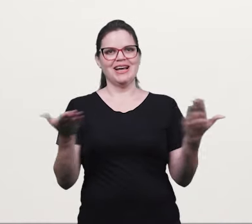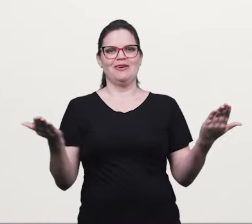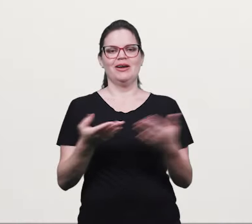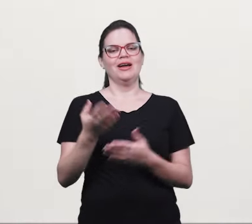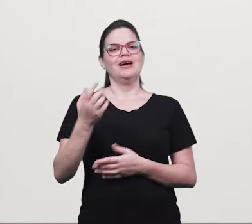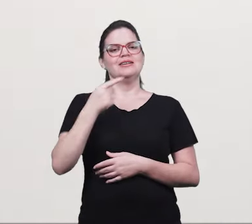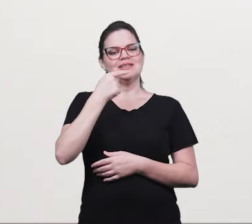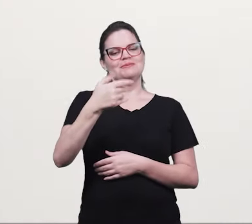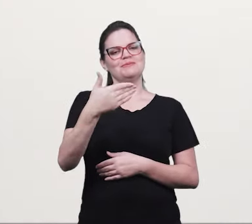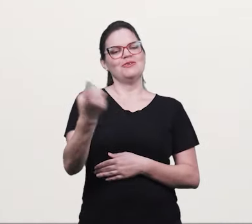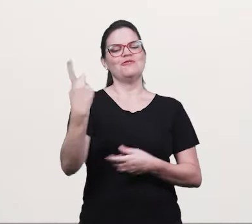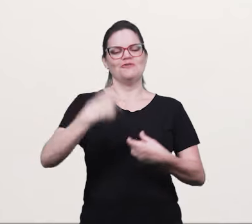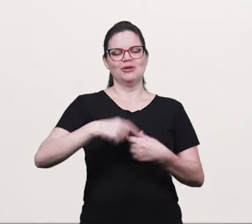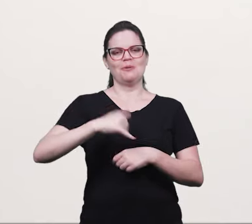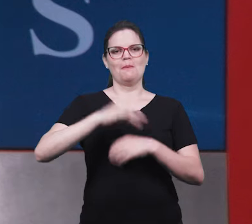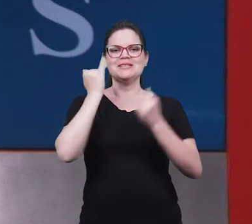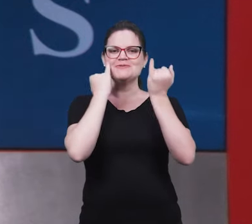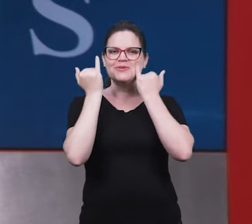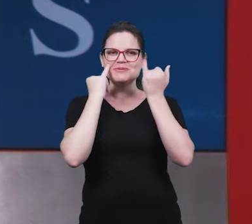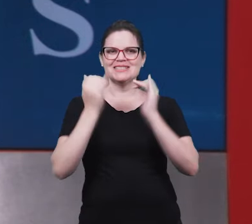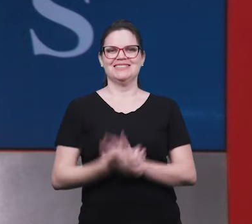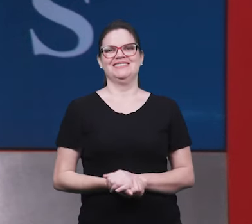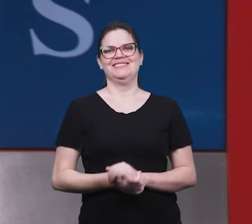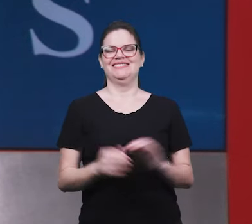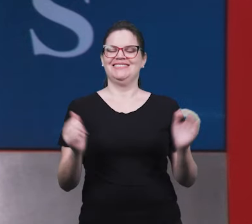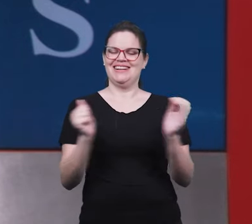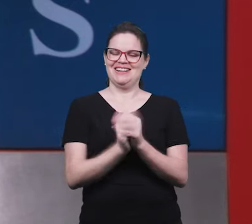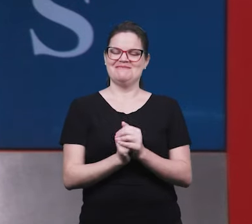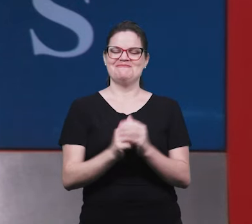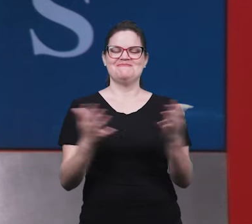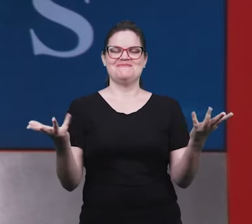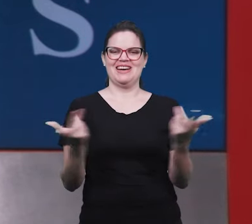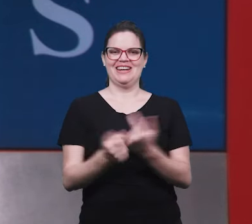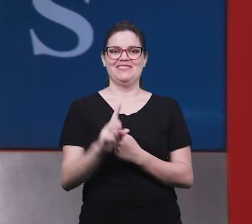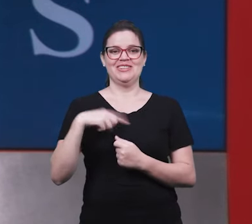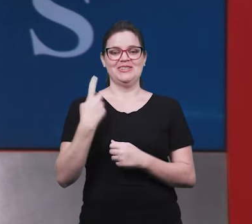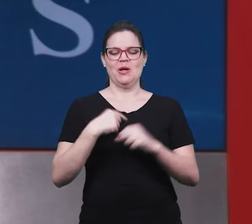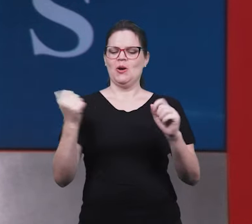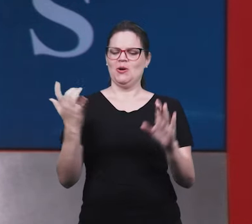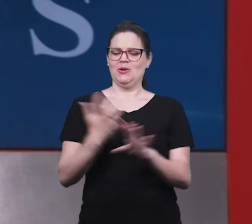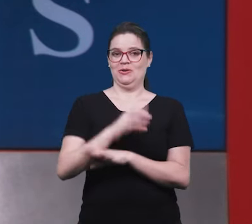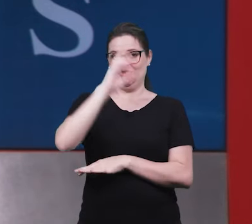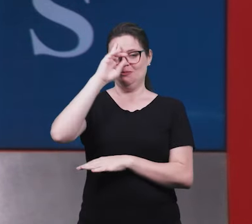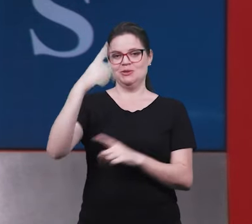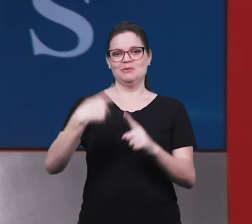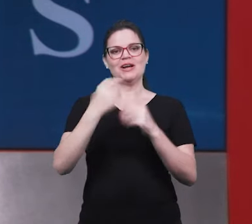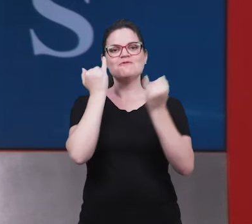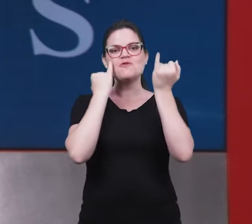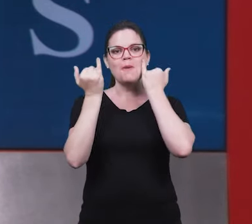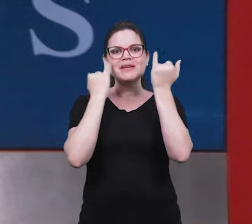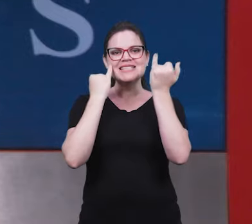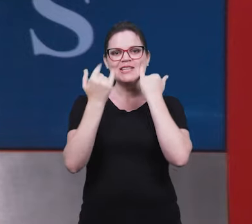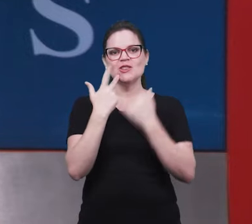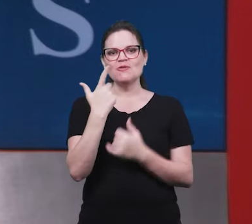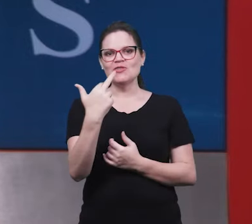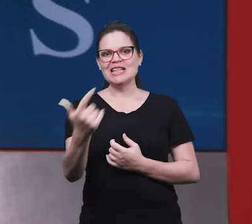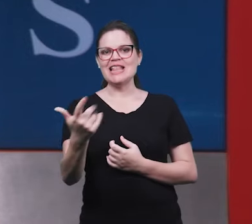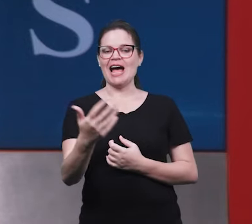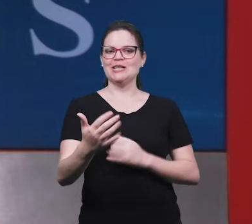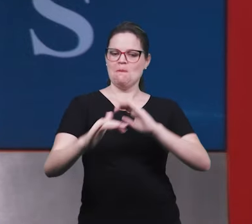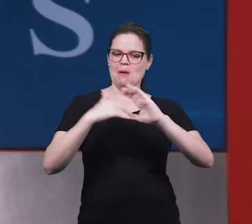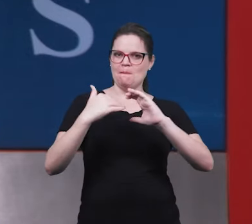centro-oeste a paz do Senhor Jesus a todos que maravilha nós glorificamos ao nome do Senhor pelas notícias que estão chegando chegando até você